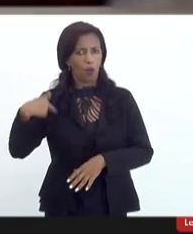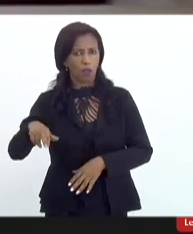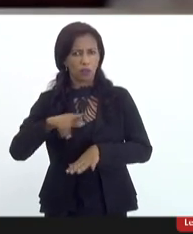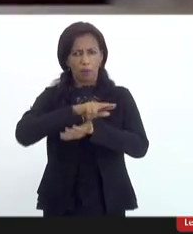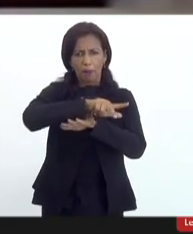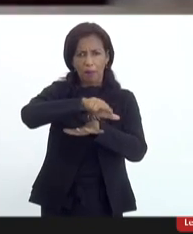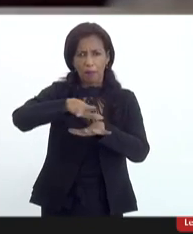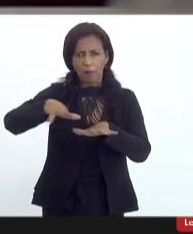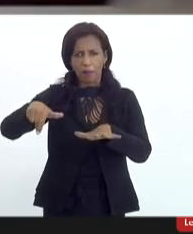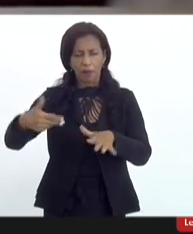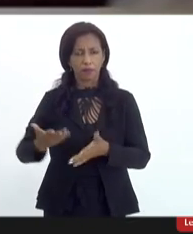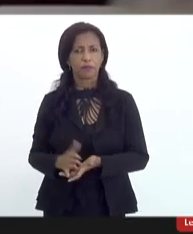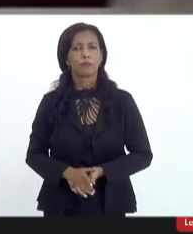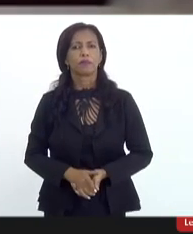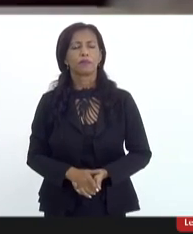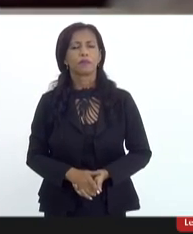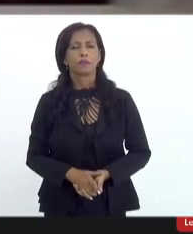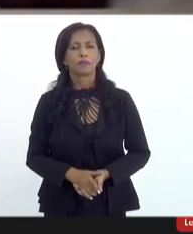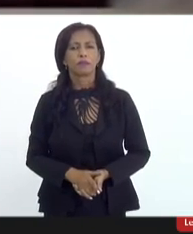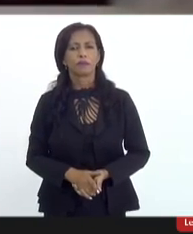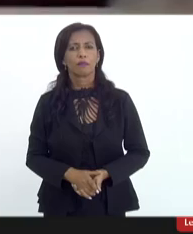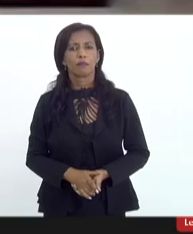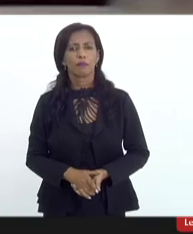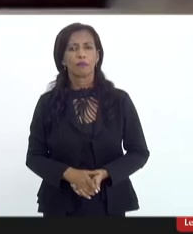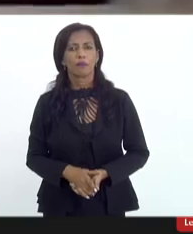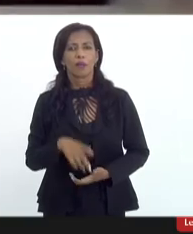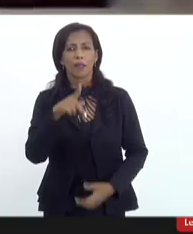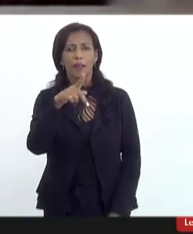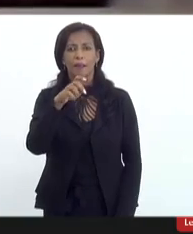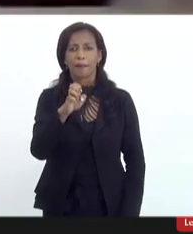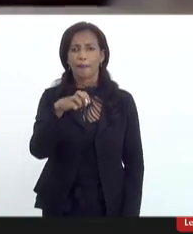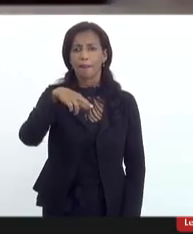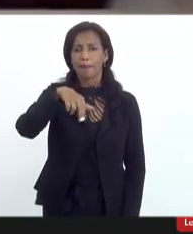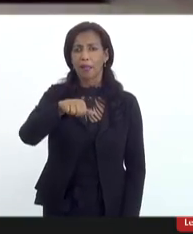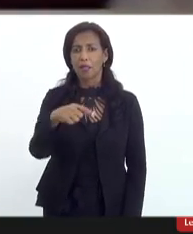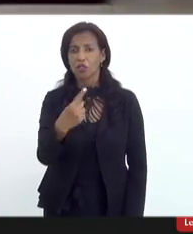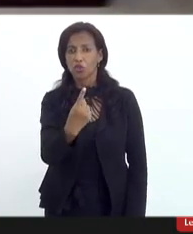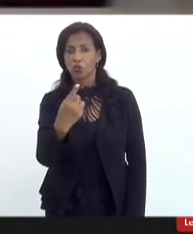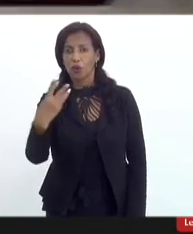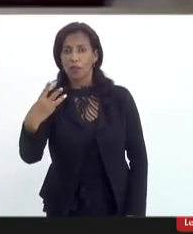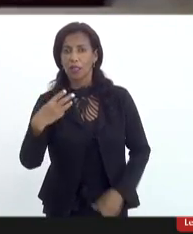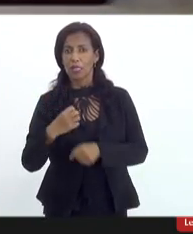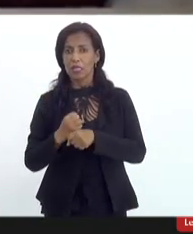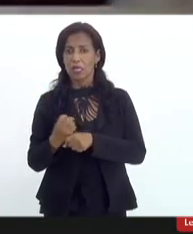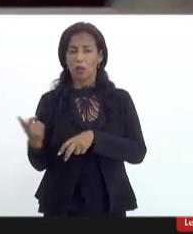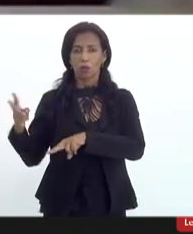ou procedência nacional. E a pena, reclusão de 1 a 3 anos e